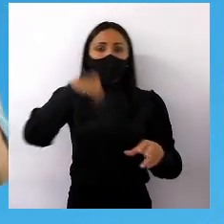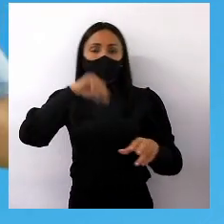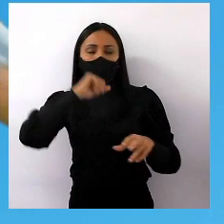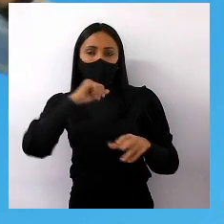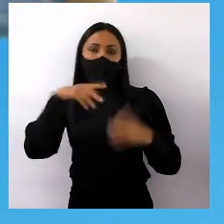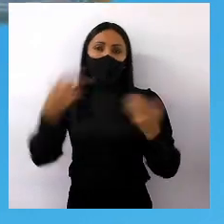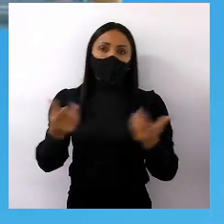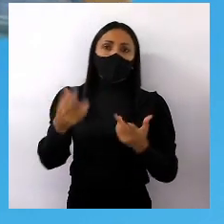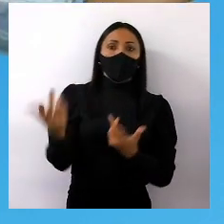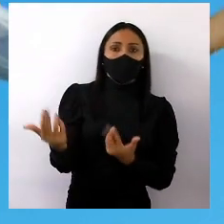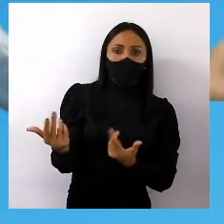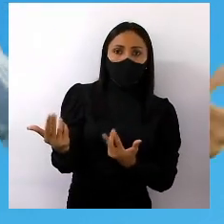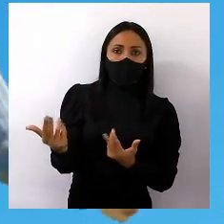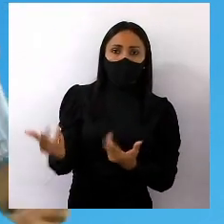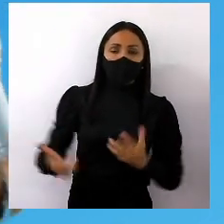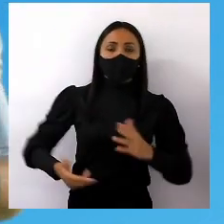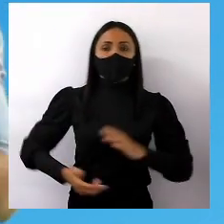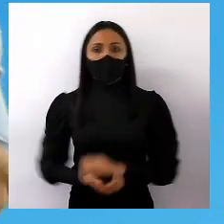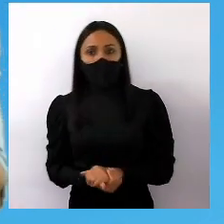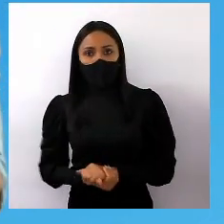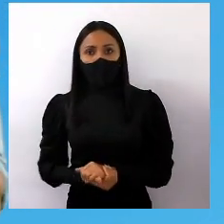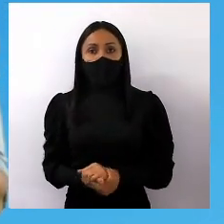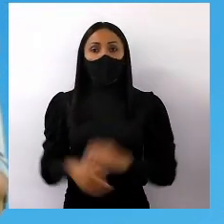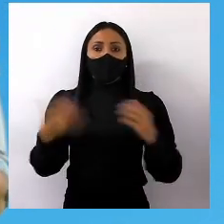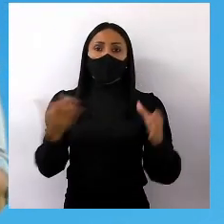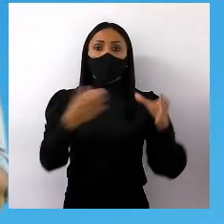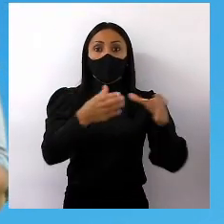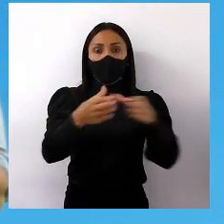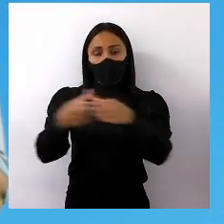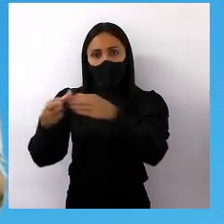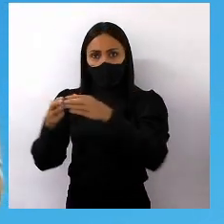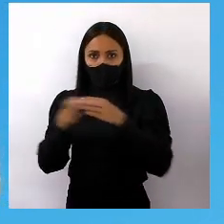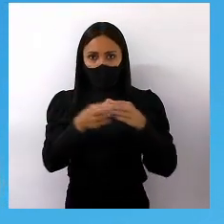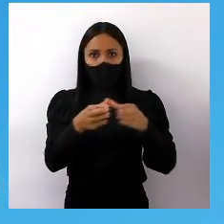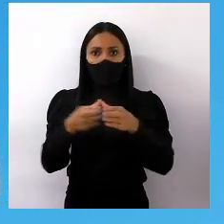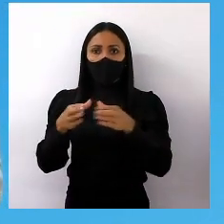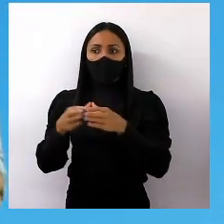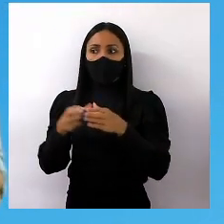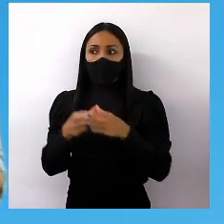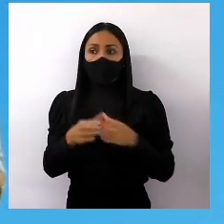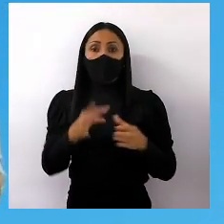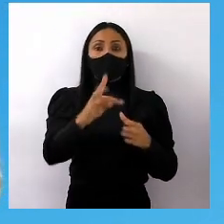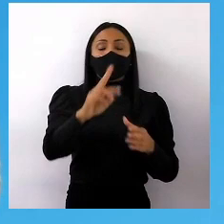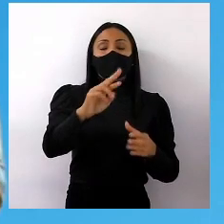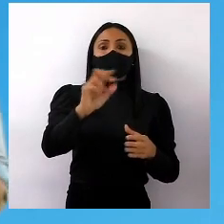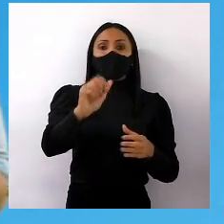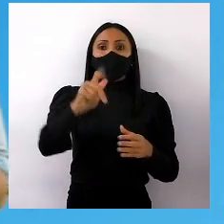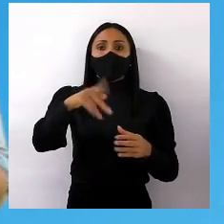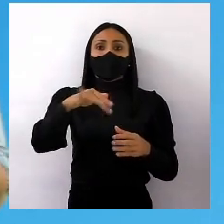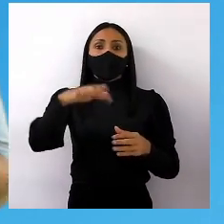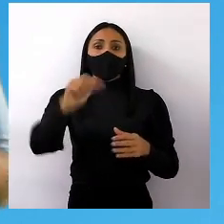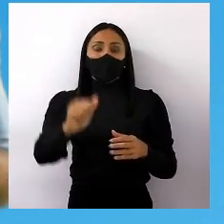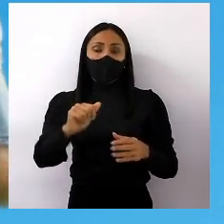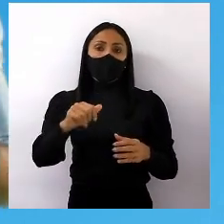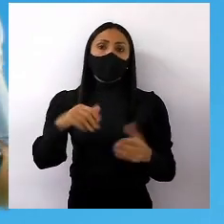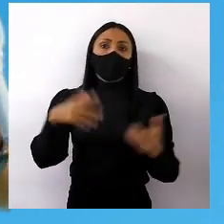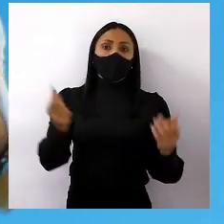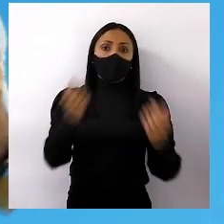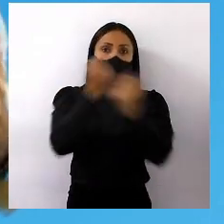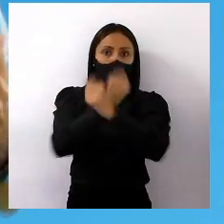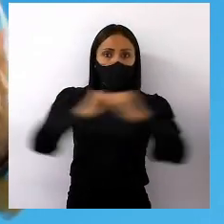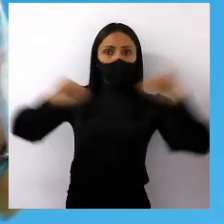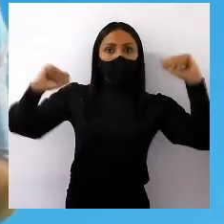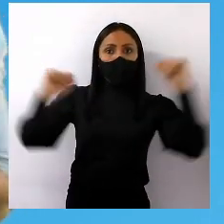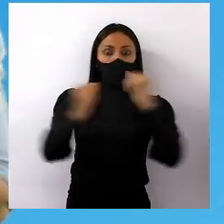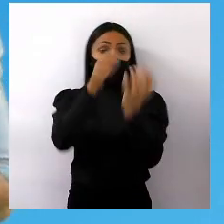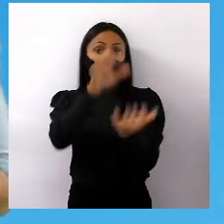o balé ou que já dançou no balé. Muitos grupos aqui, como a Companhia Trapeada de Dança, Maracatu, Nação Pernambuco,